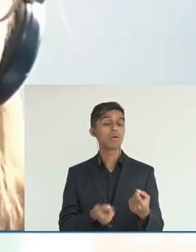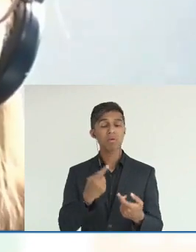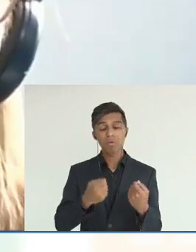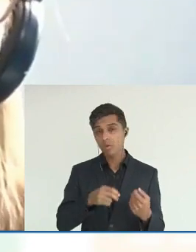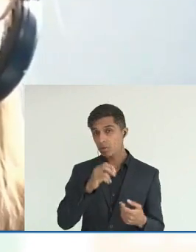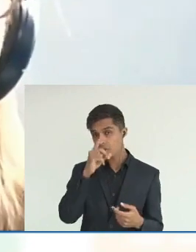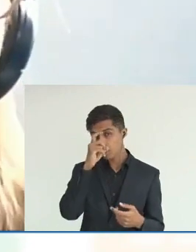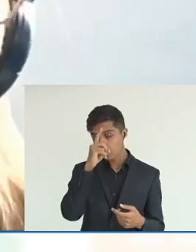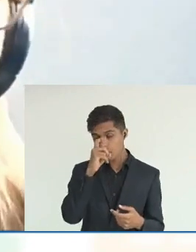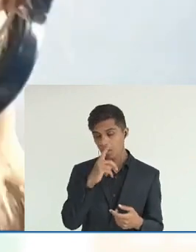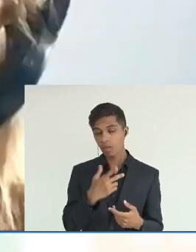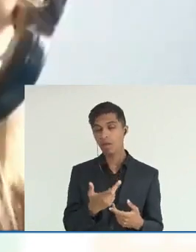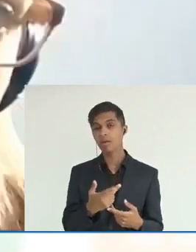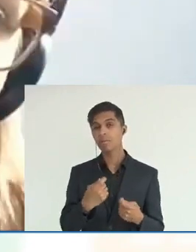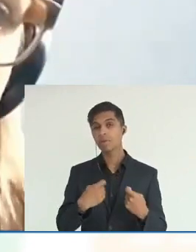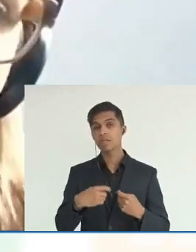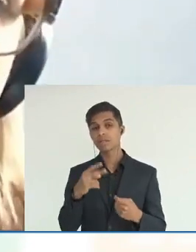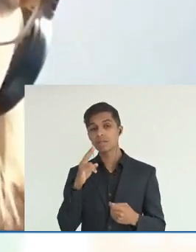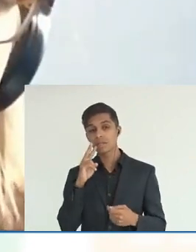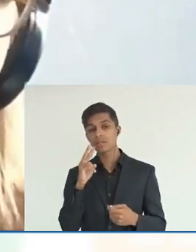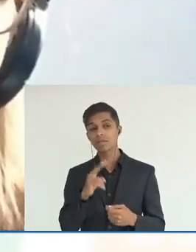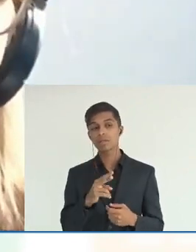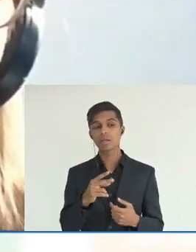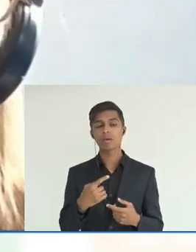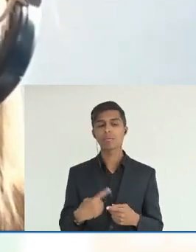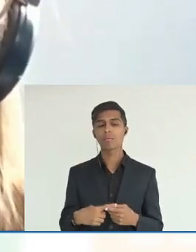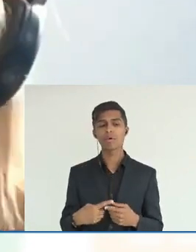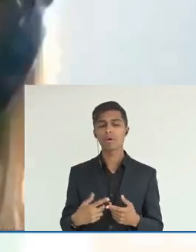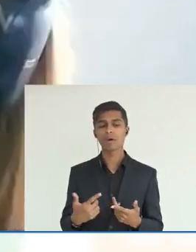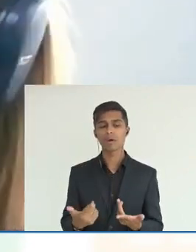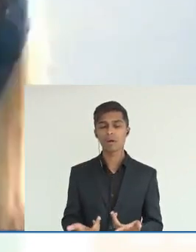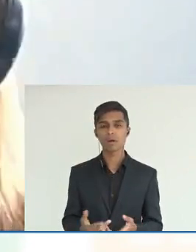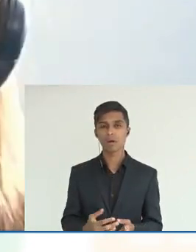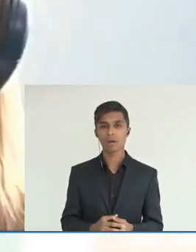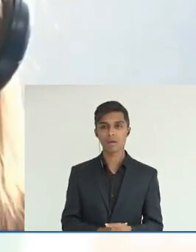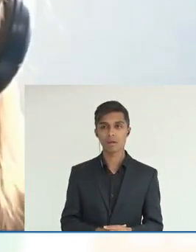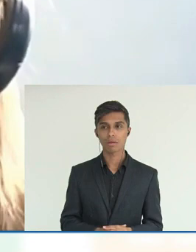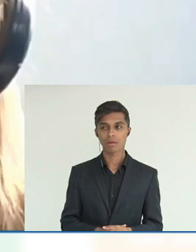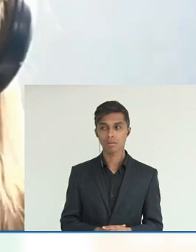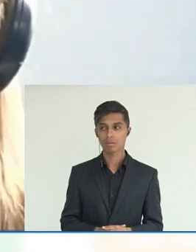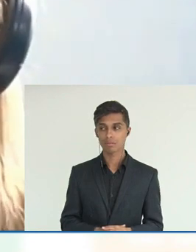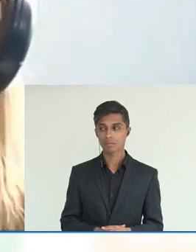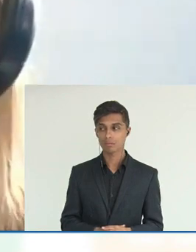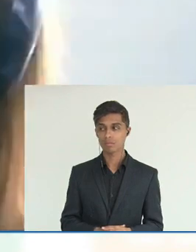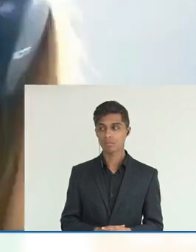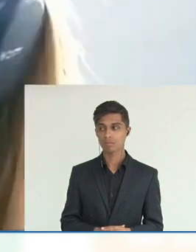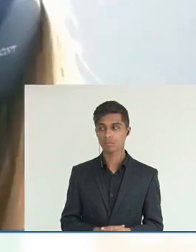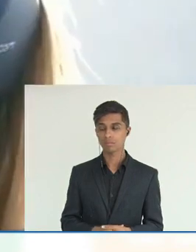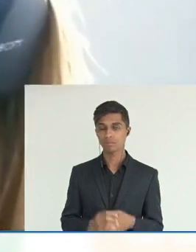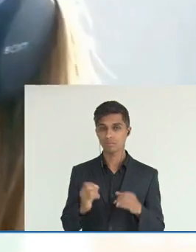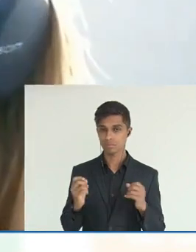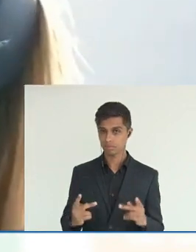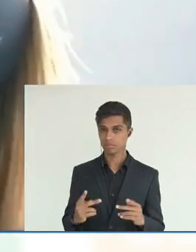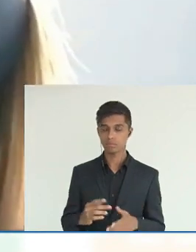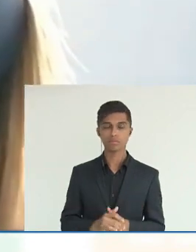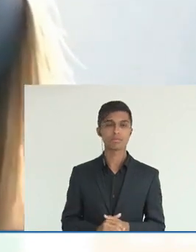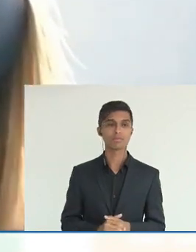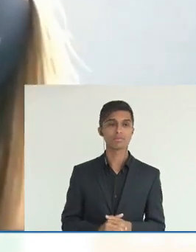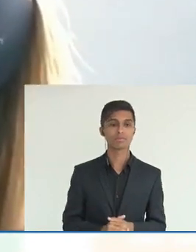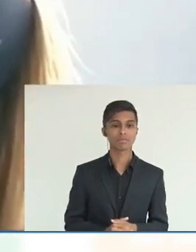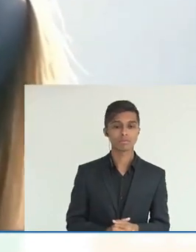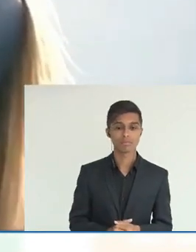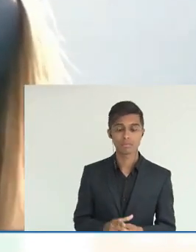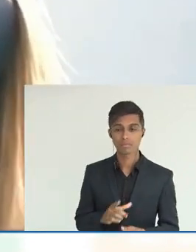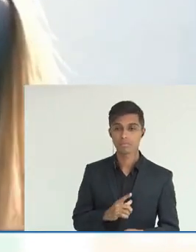algum serviço de saúde teria que informar, não está informando como intoxicação, tudo bem?